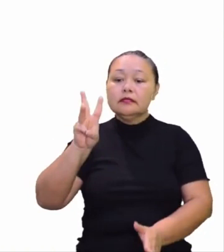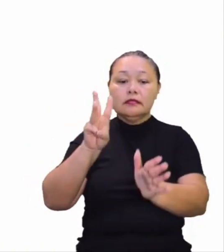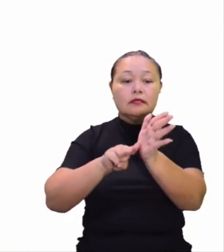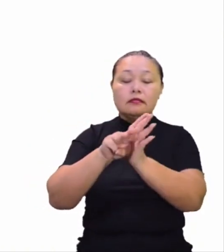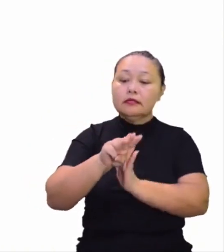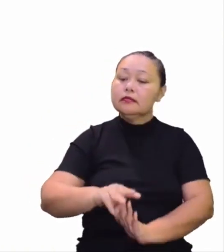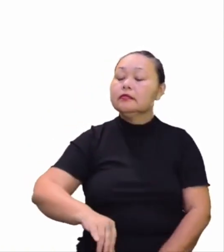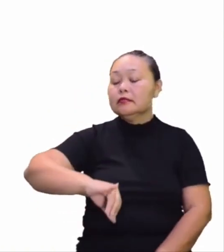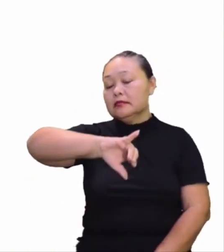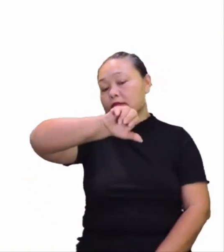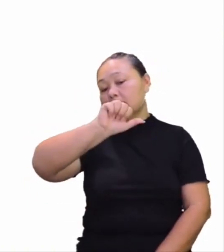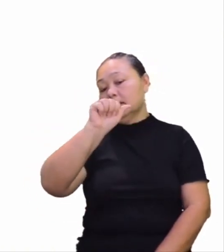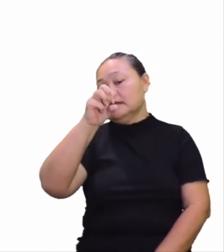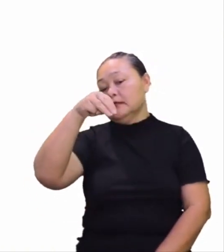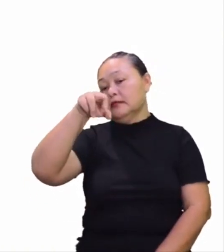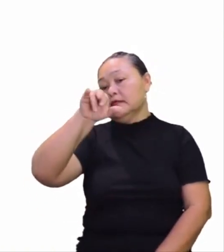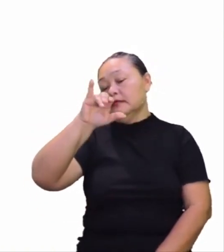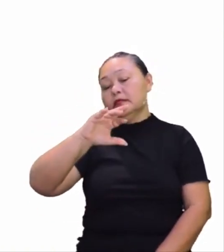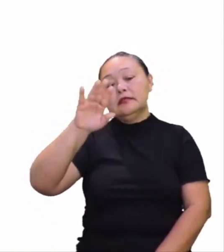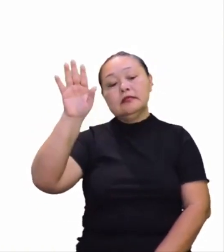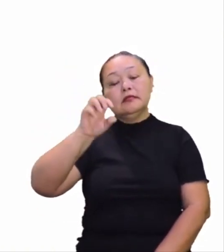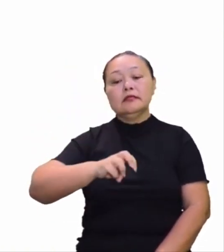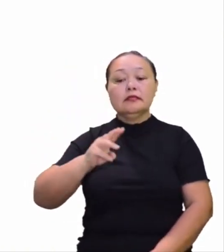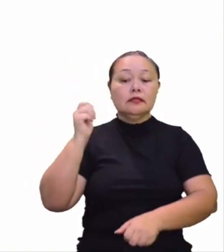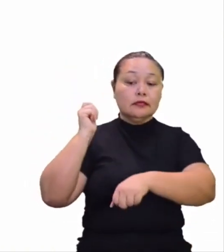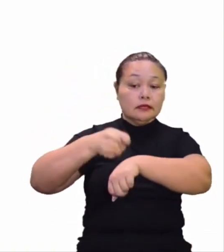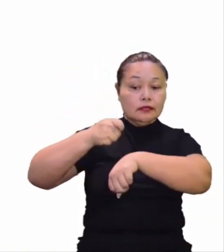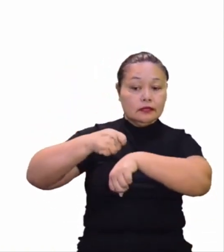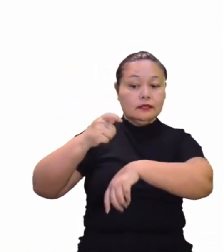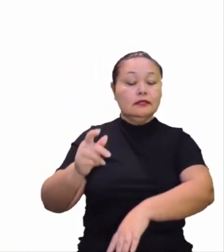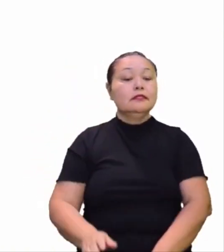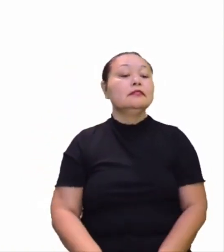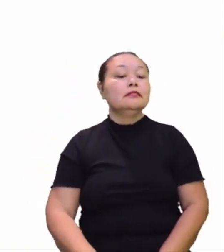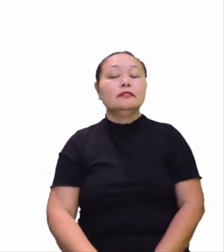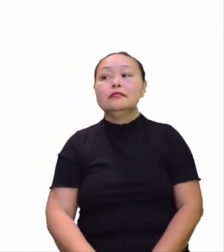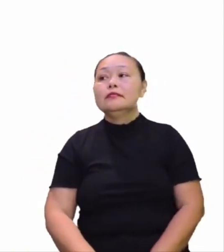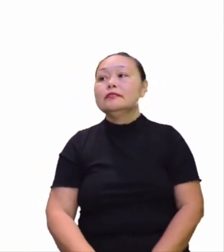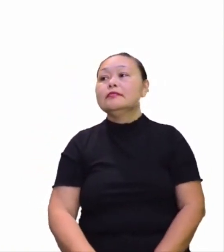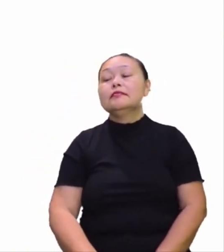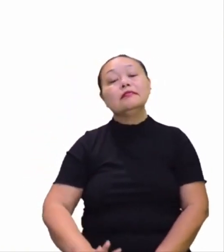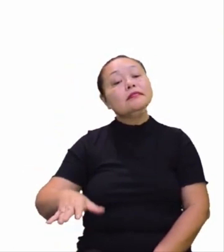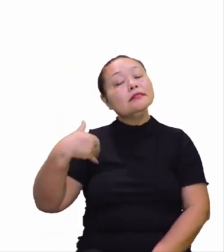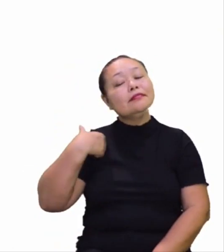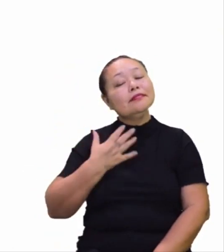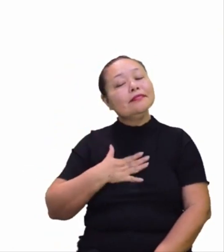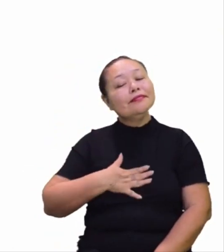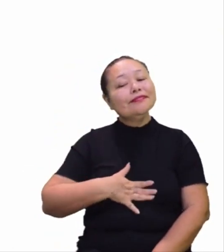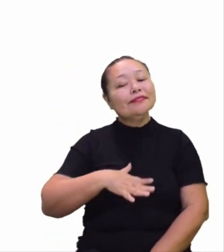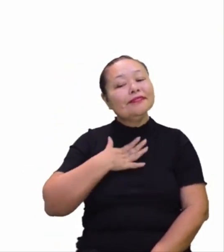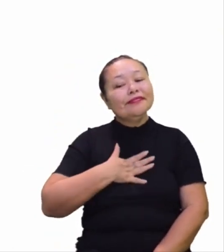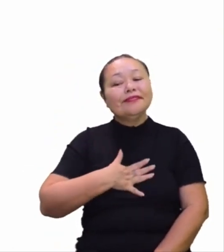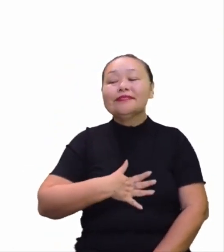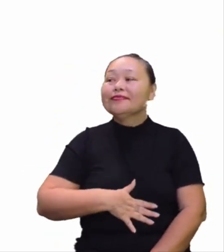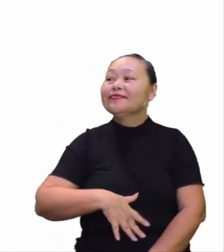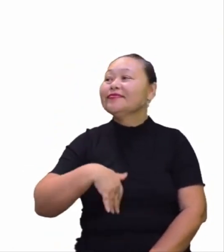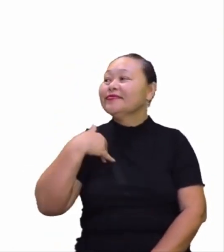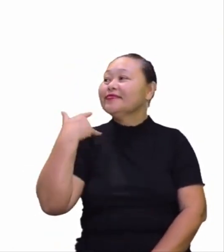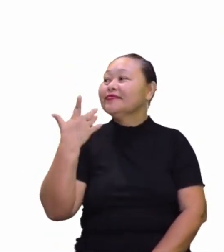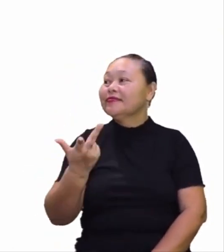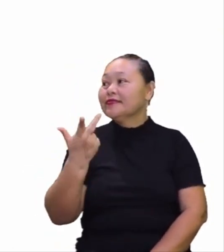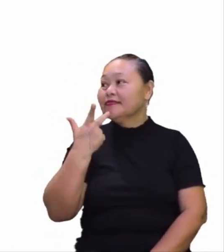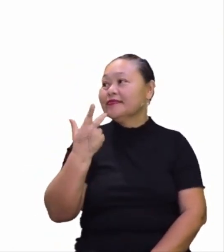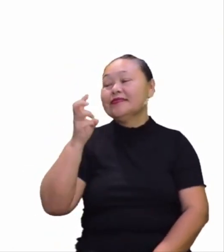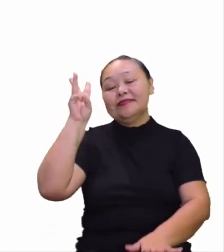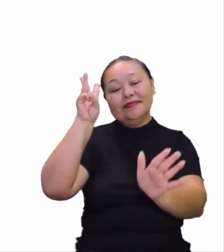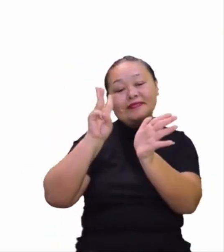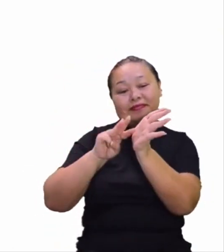C, Madeira, D, Jamari e Machado. É isso aí. Tranquilinha, né? Tranquilo.